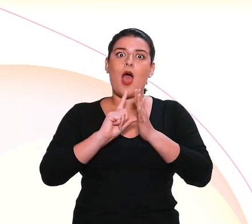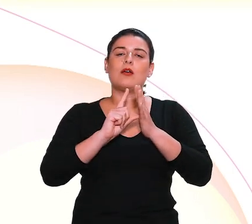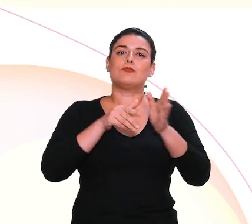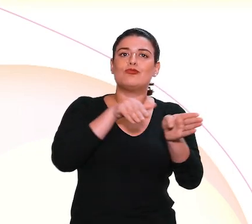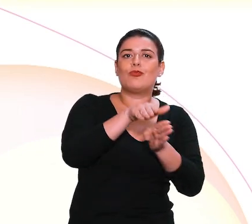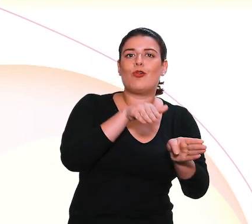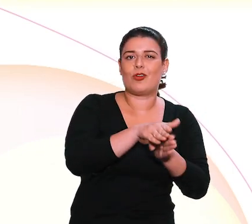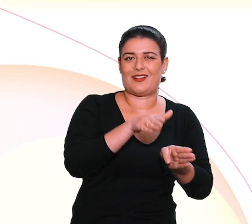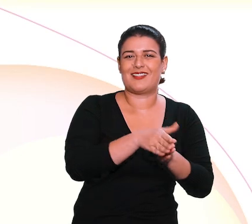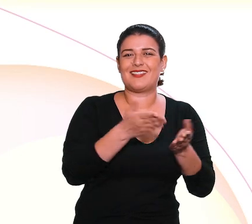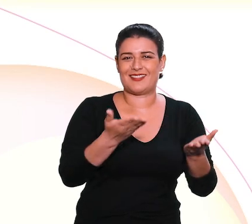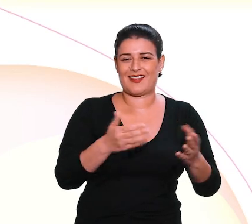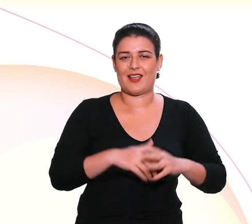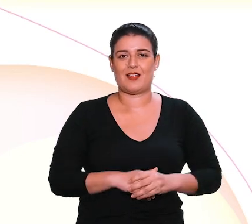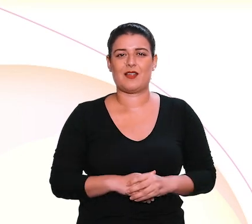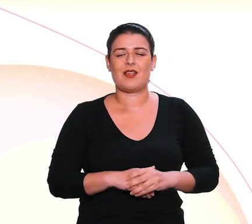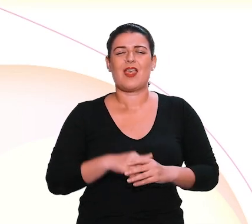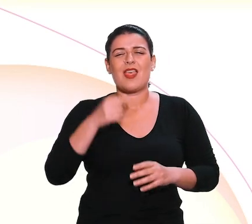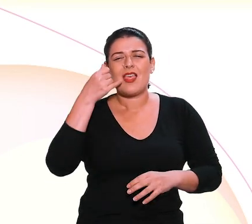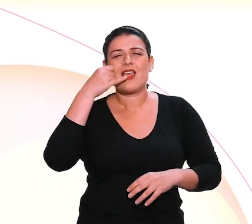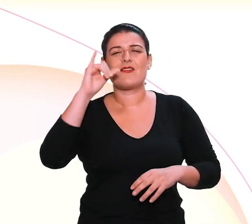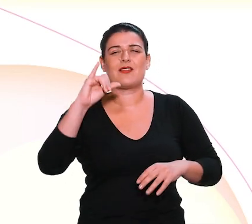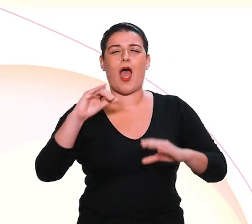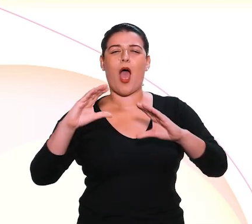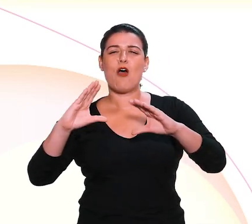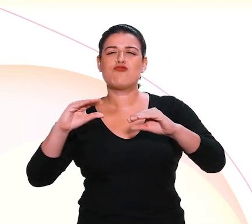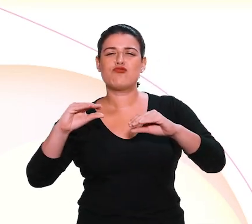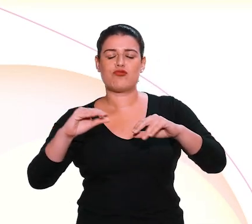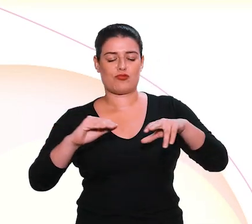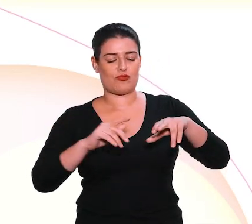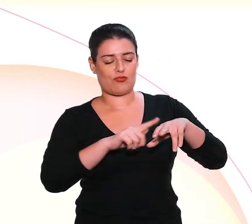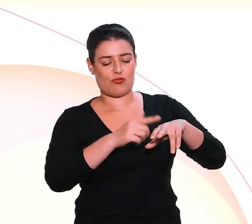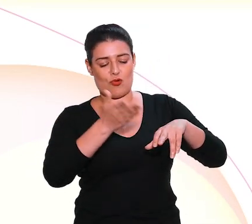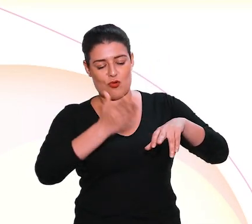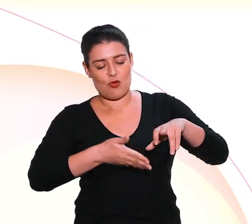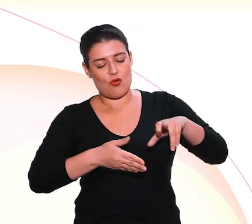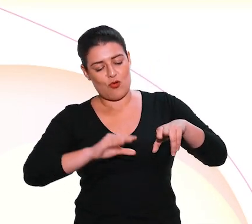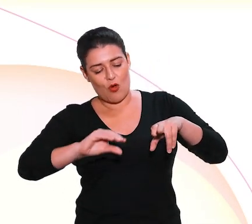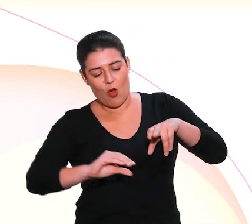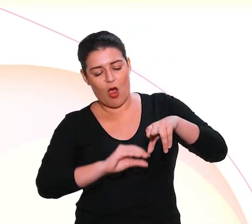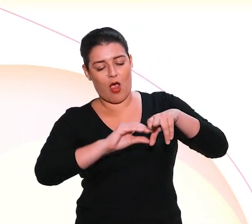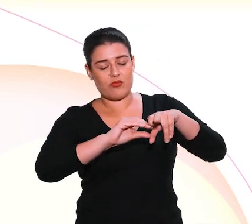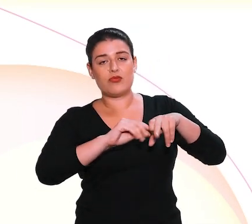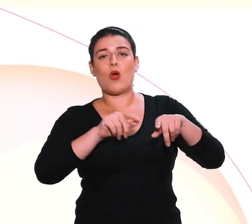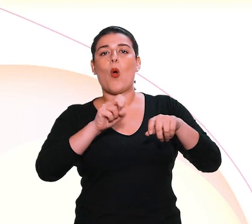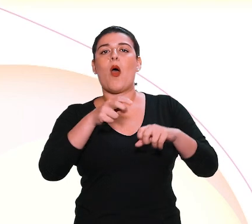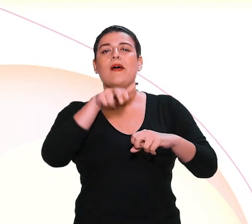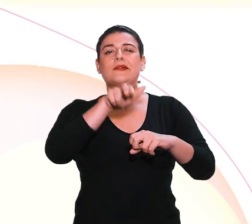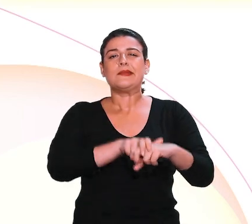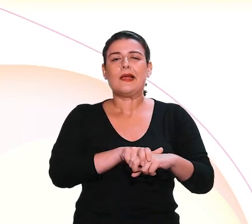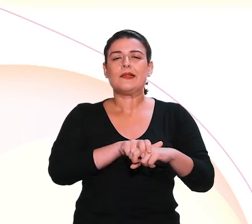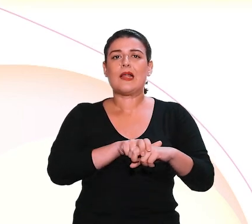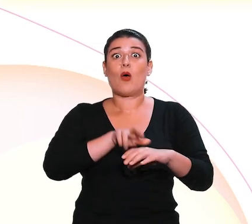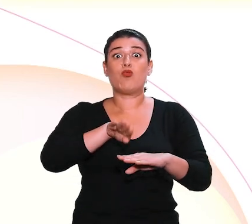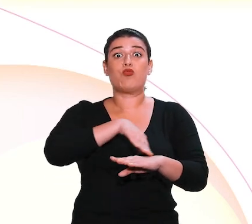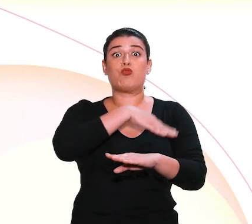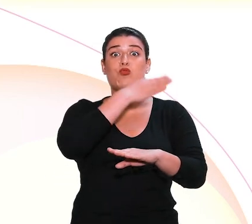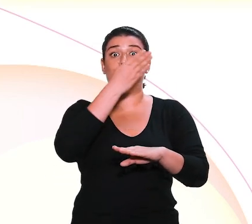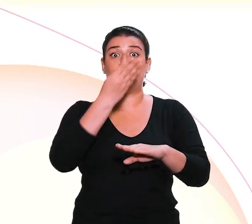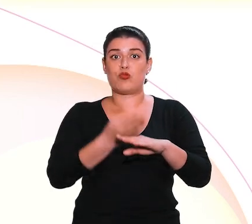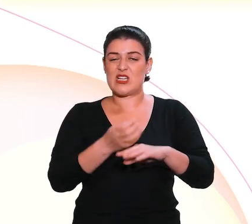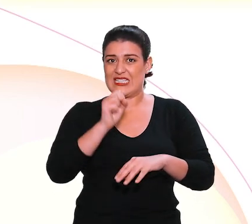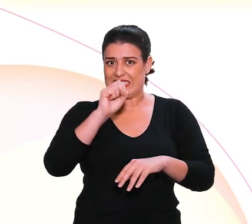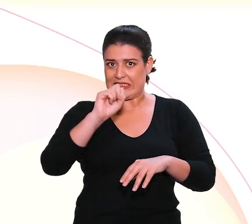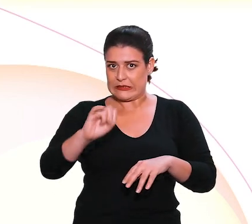ao paciente. Portanto, nada de almofada embaixo do joelho, nunca. Evitar ficar sentado durante muito tempo. Se ele